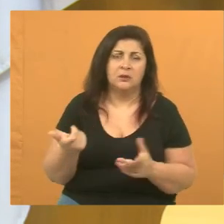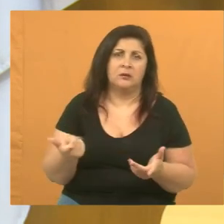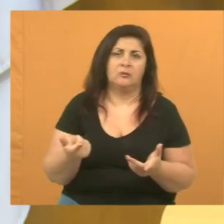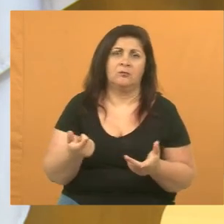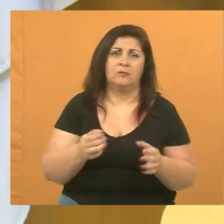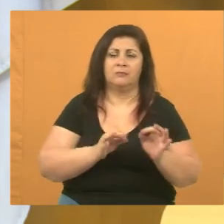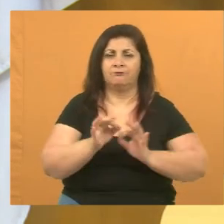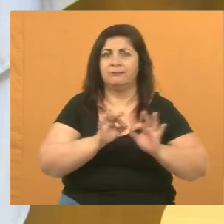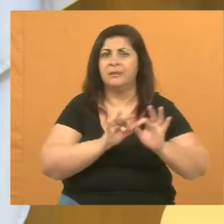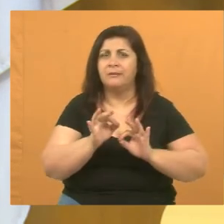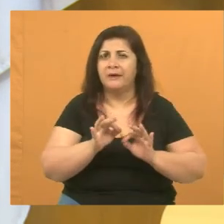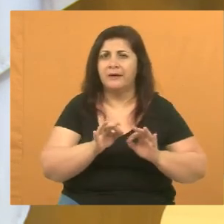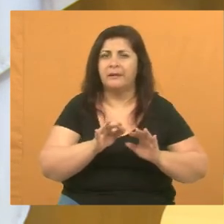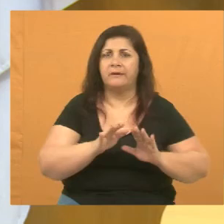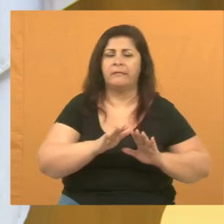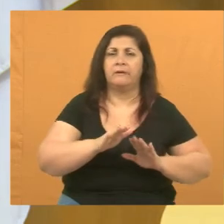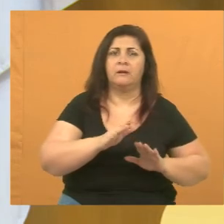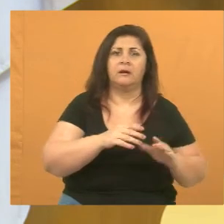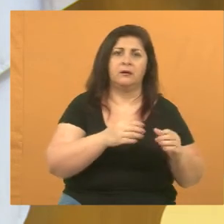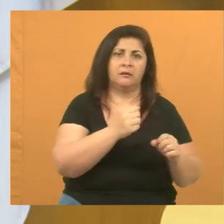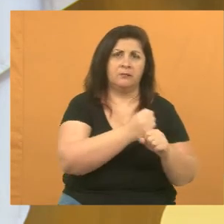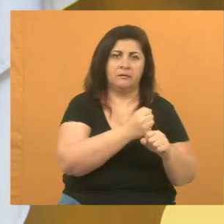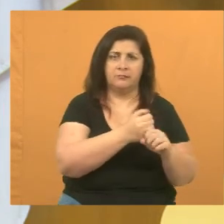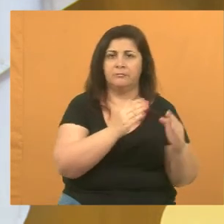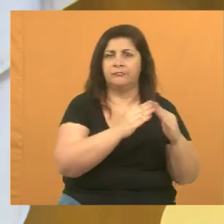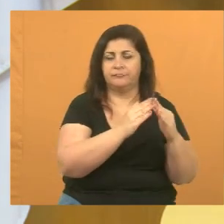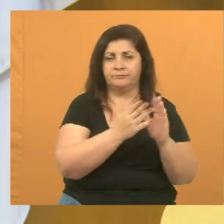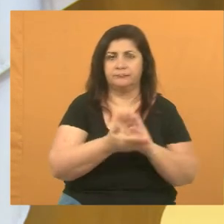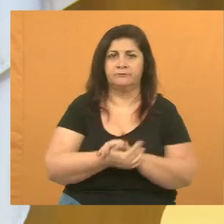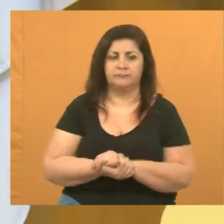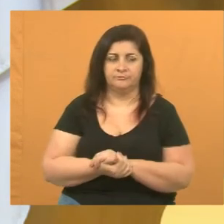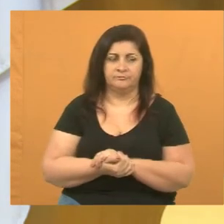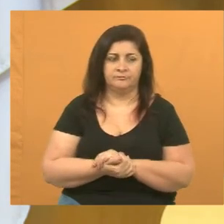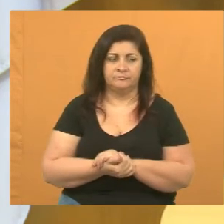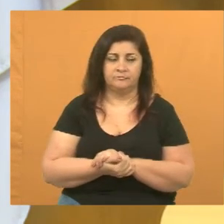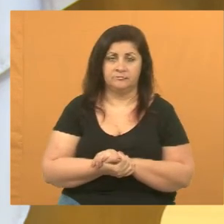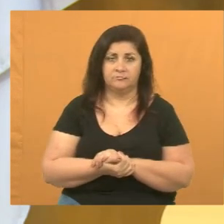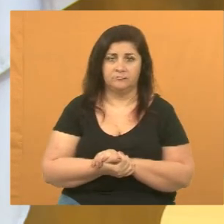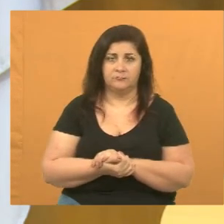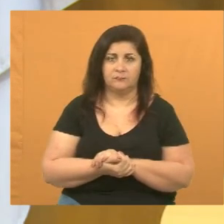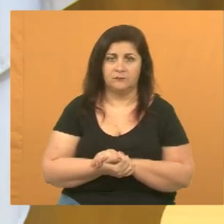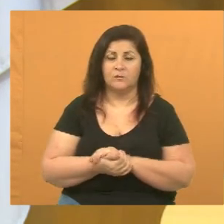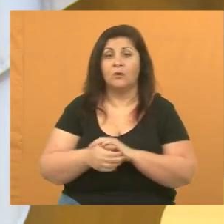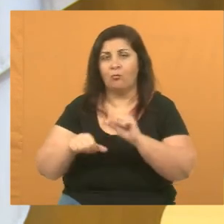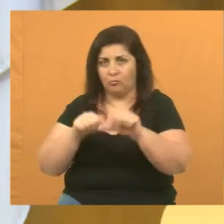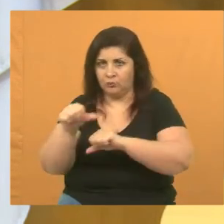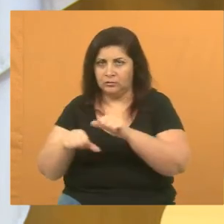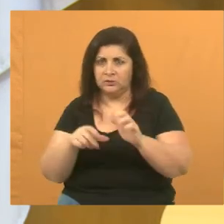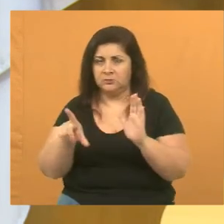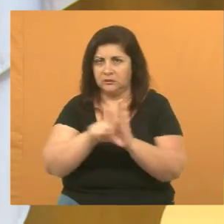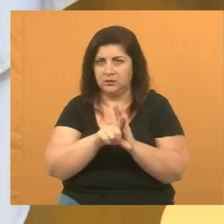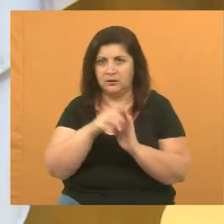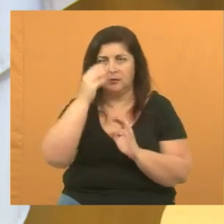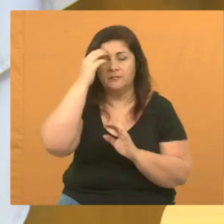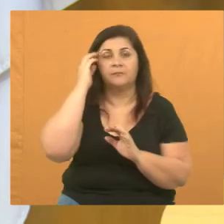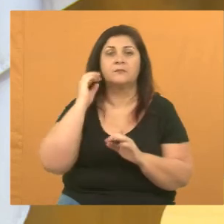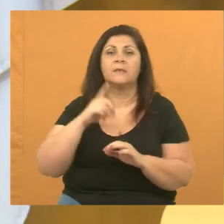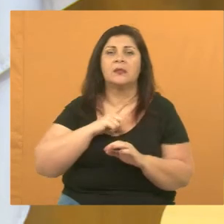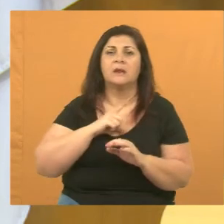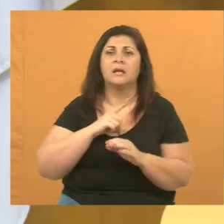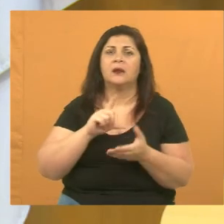para realizar projeto de obra para a sua residência. Com a atualização da lei, alguns artigos sofreram